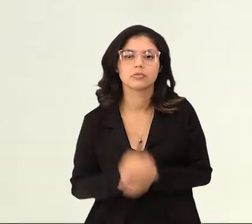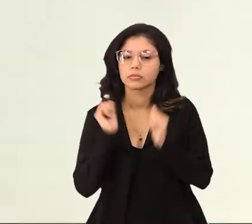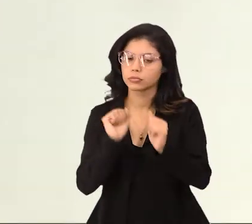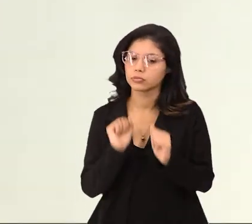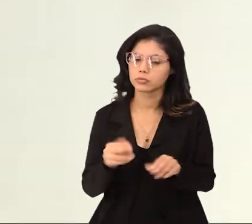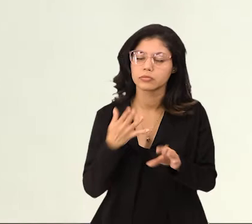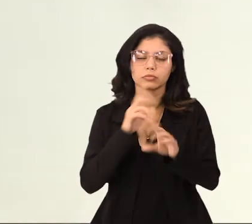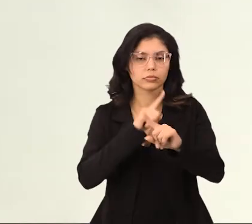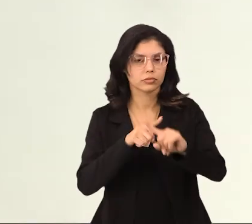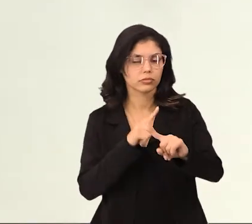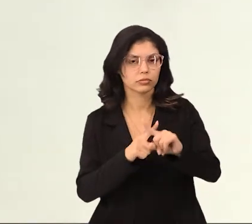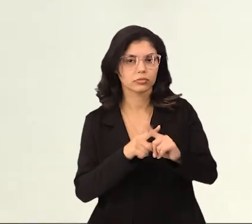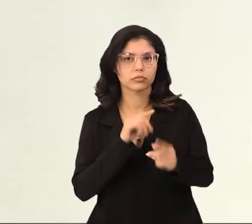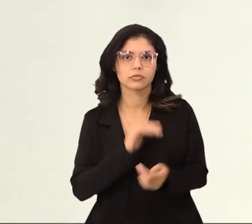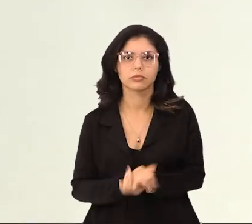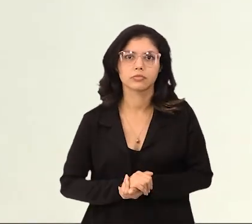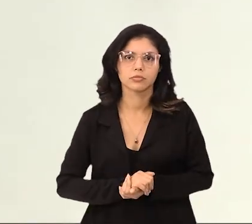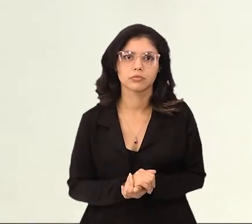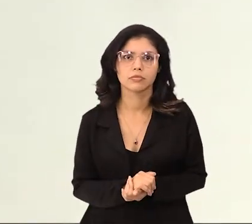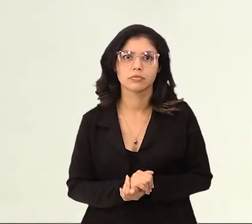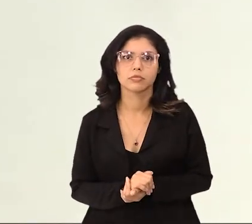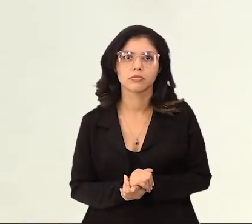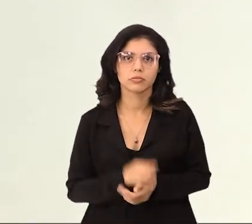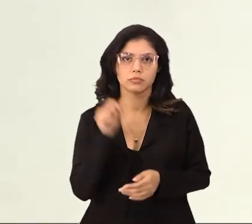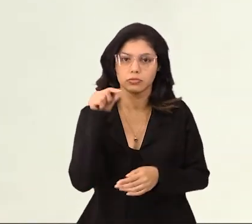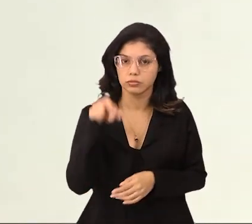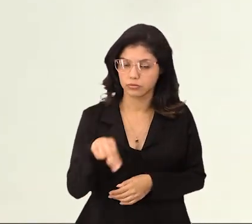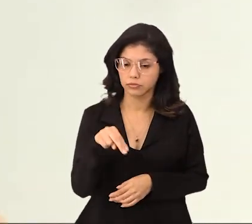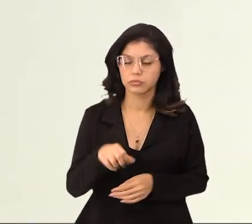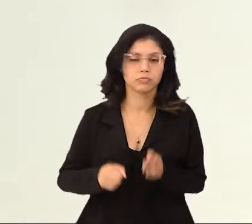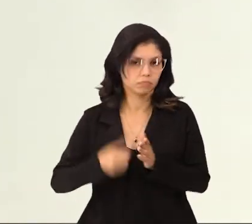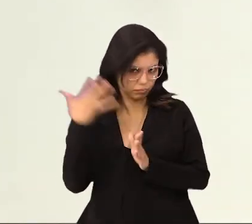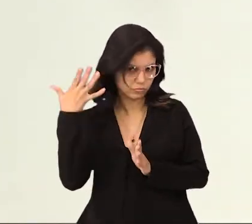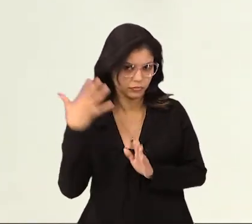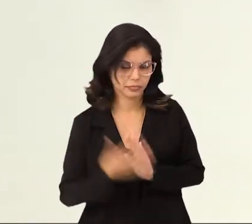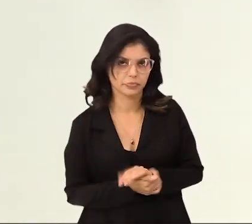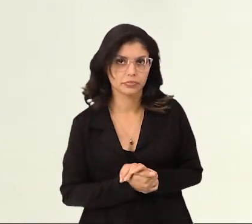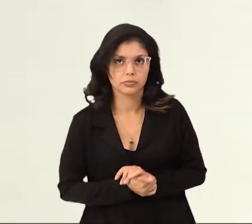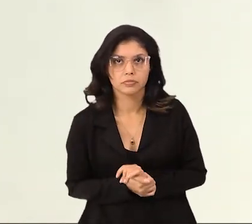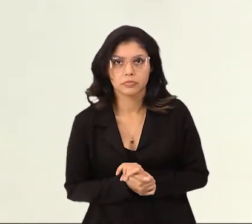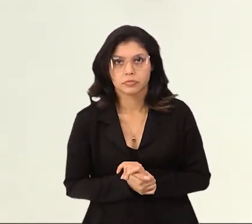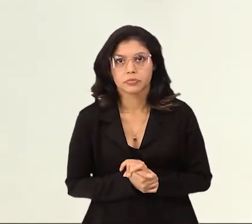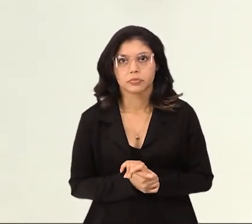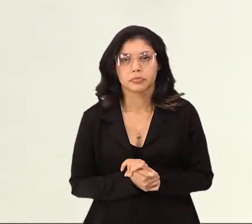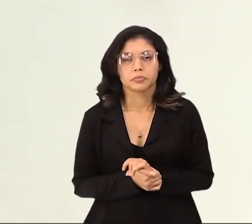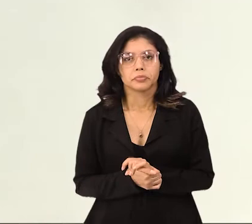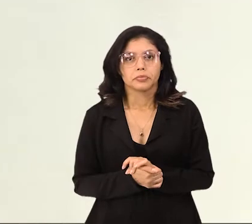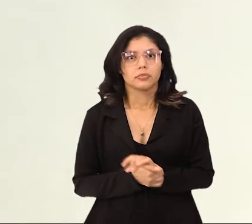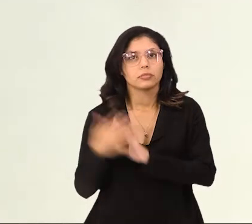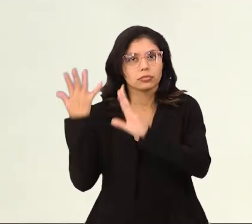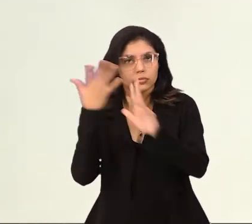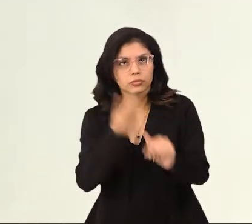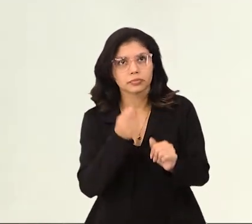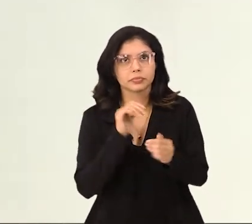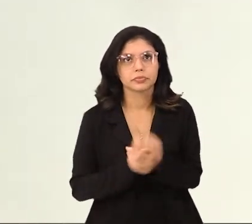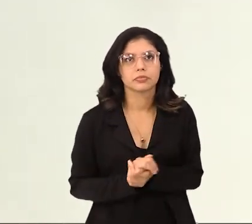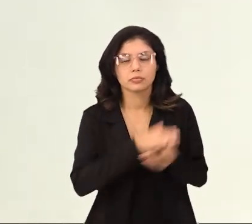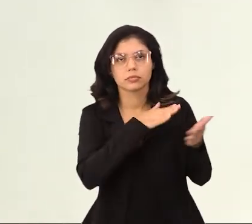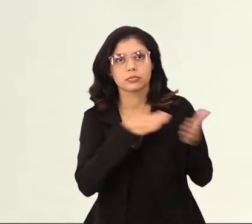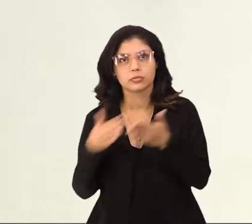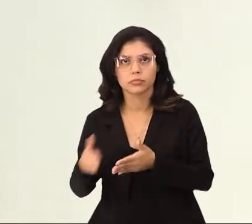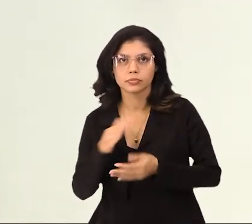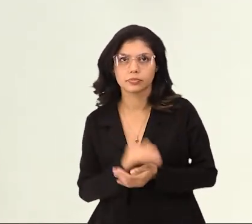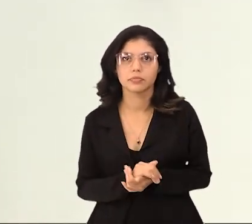Potenciação é a multiplicação de um número, né, n vezes, né, sendo essa repetição, tá? Então a gente está relembrando aqui a parte